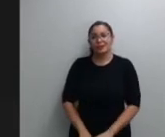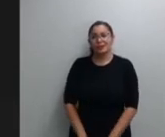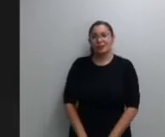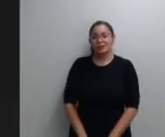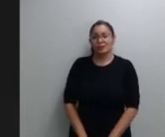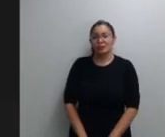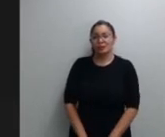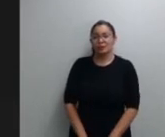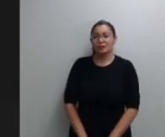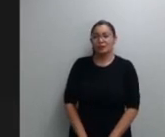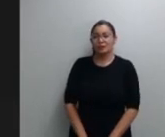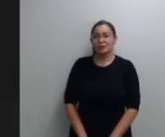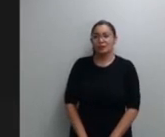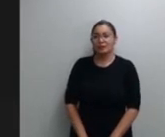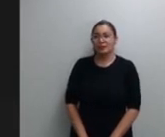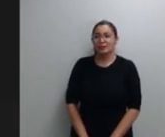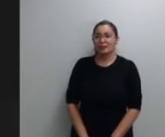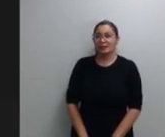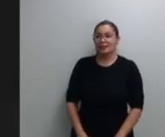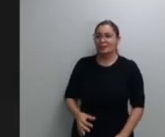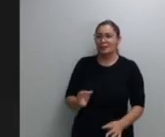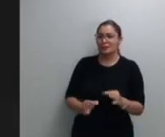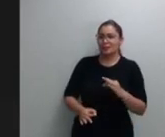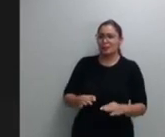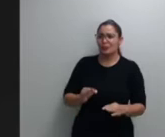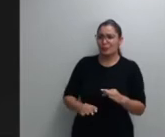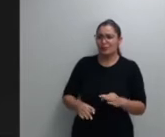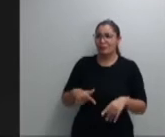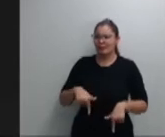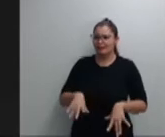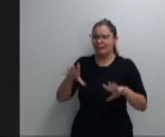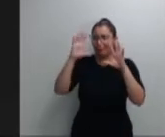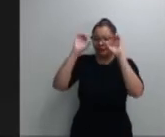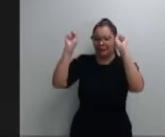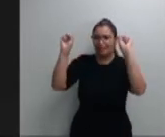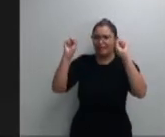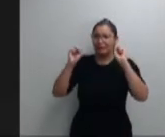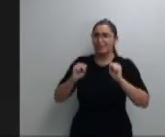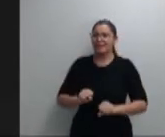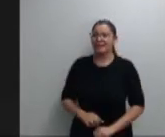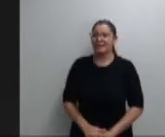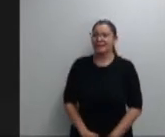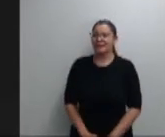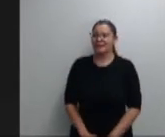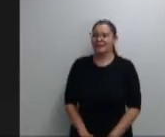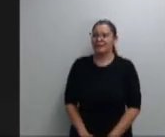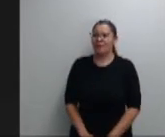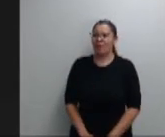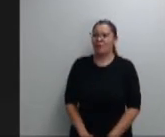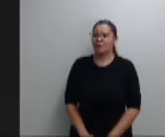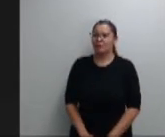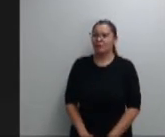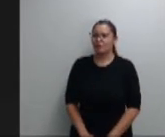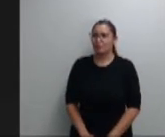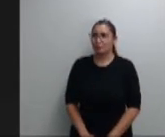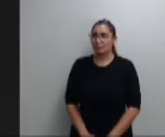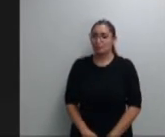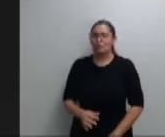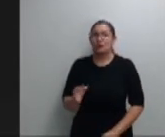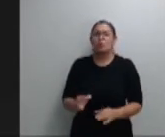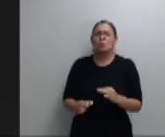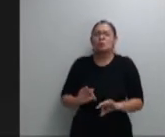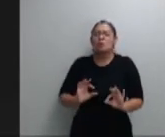brasileiro. Nesse julgamento do Supremo Tribunal Federal, o que é que os eminentes julgadores